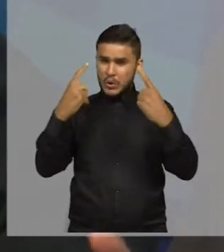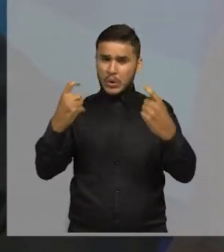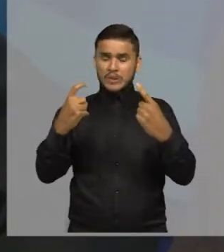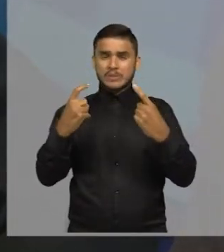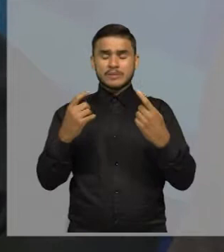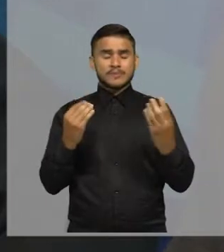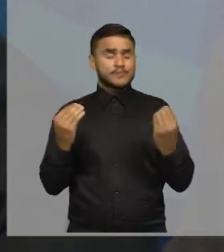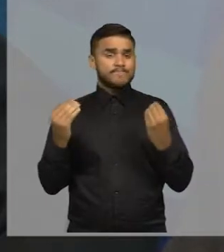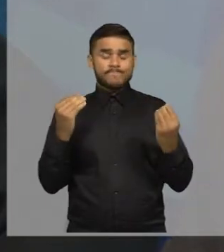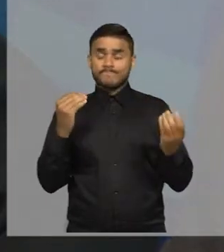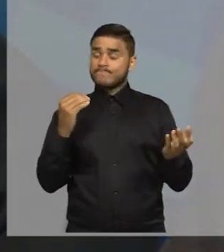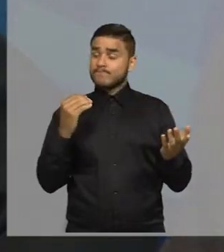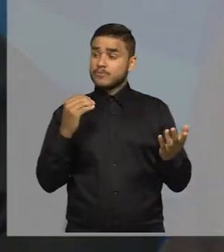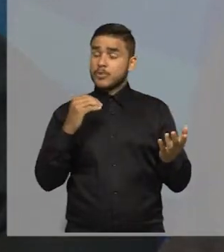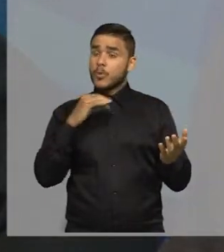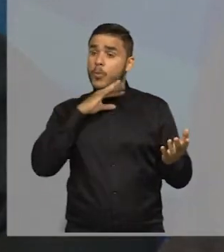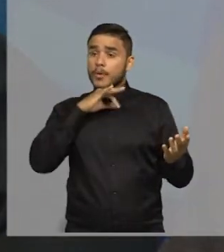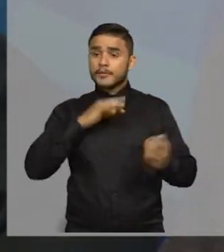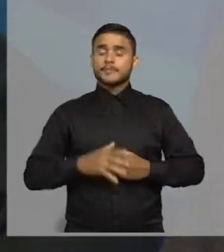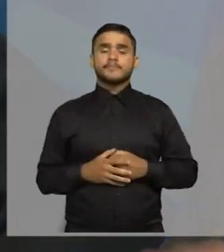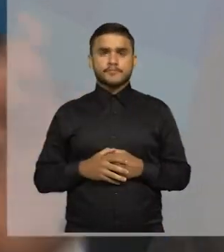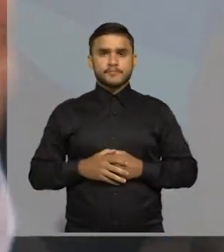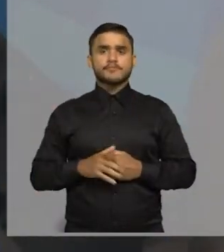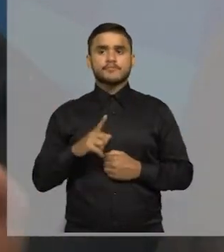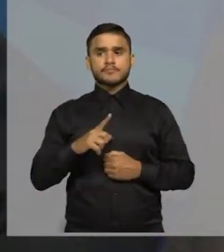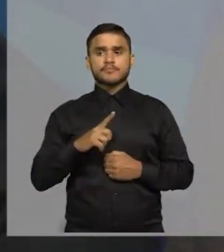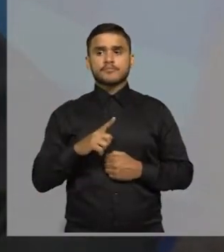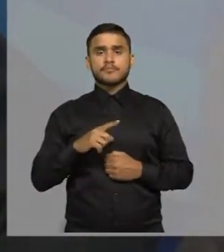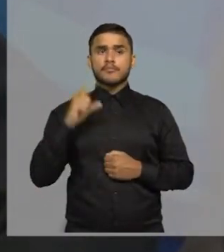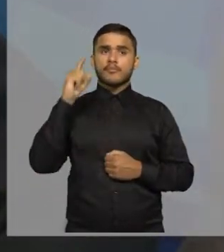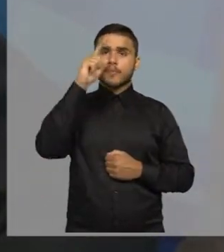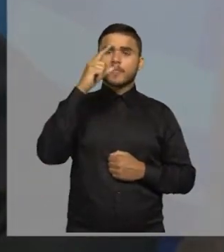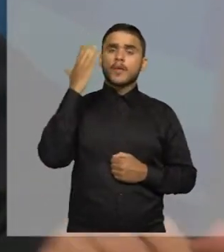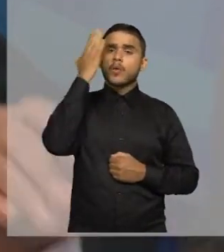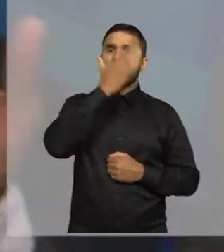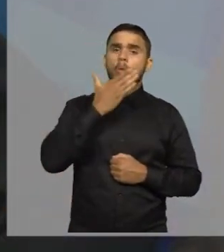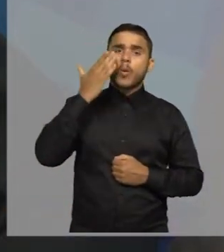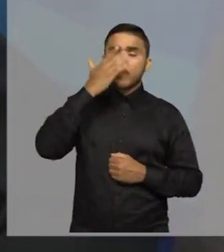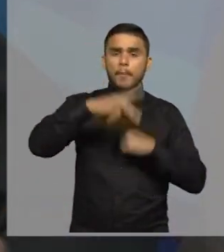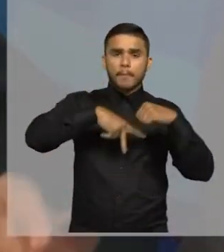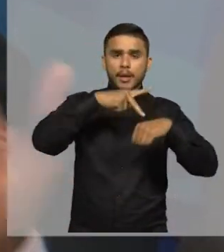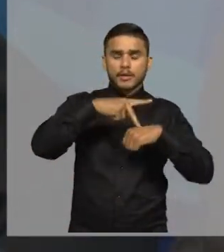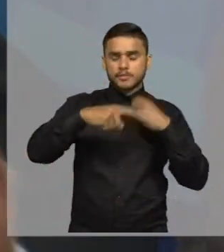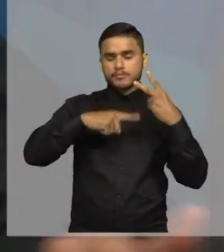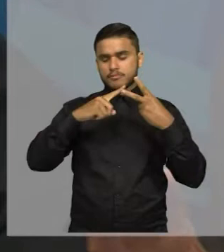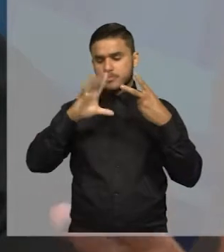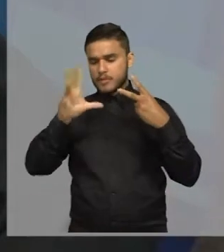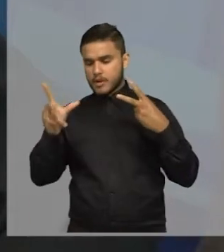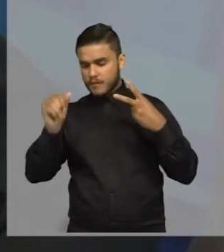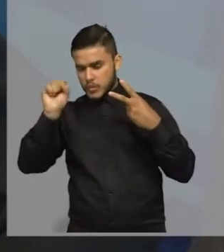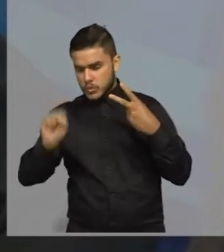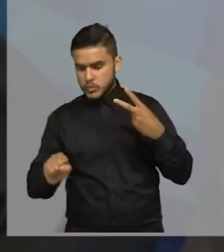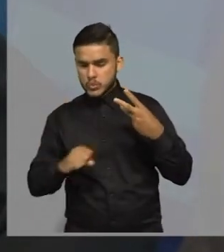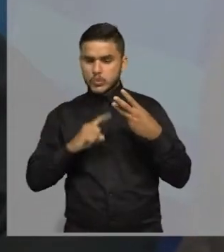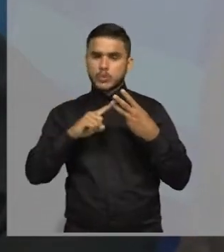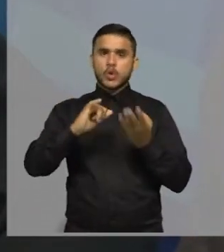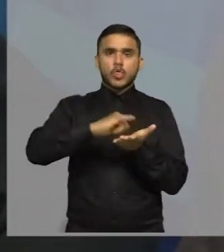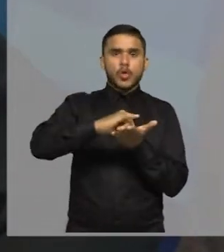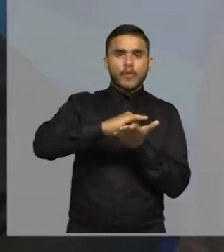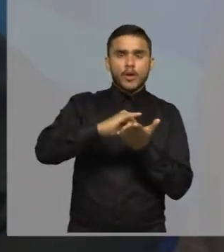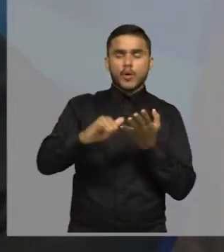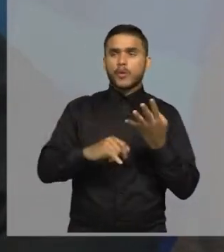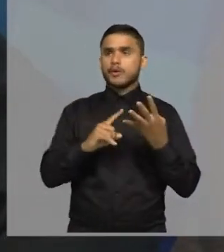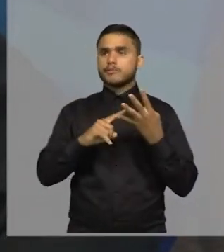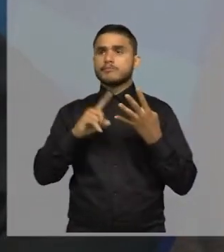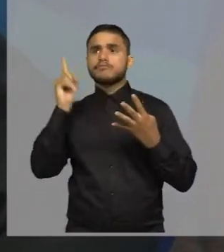que é insuportável. Tem as experiências de Medellín, tem experiência na África do Sul, tem experiência em Nova York e outras cidades